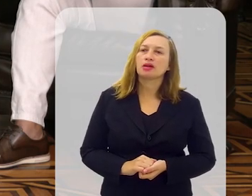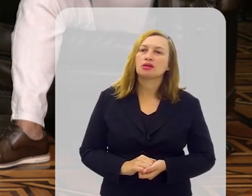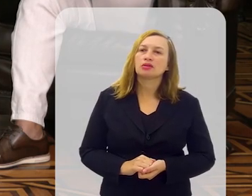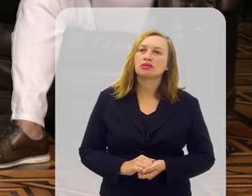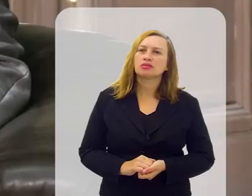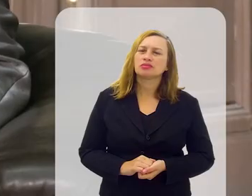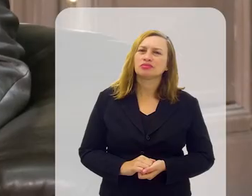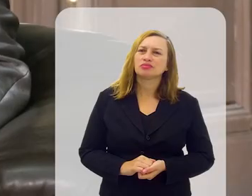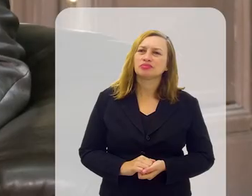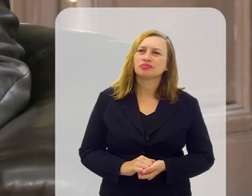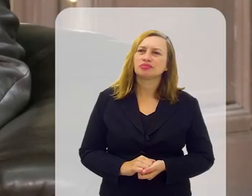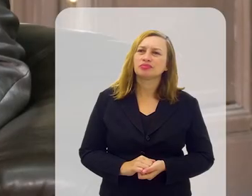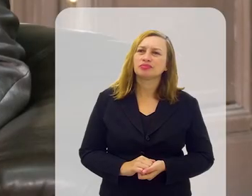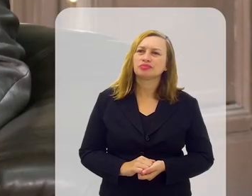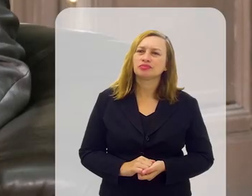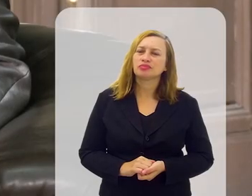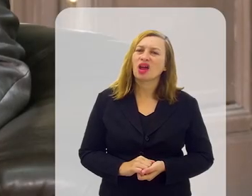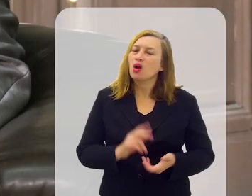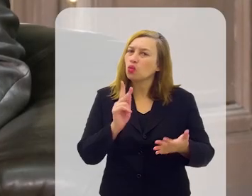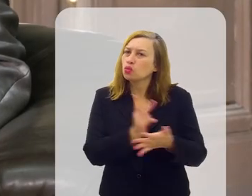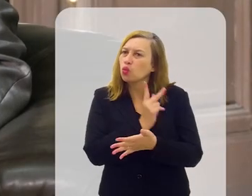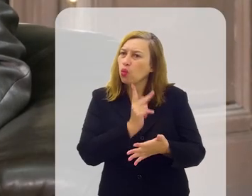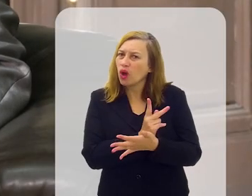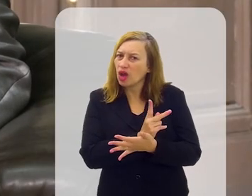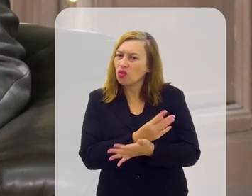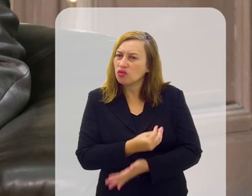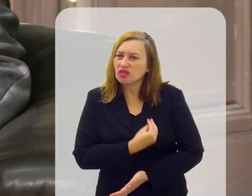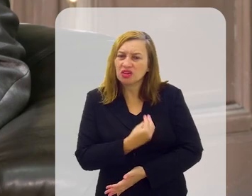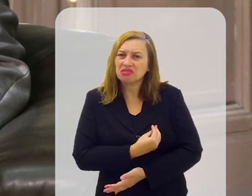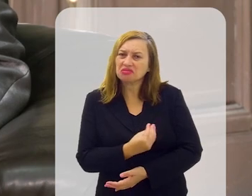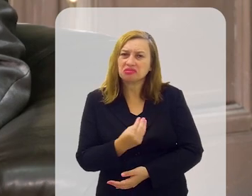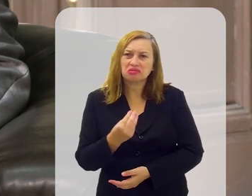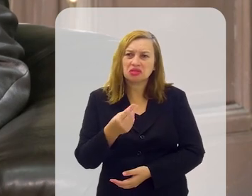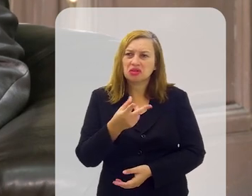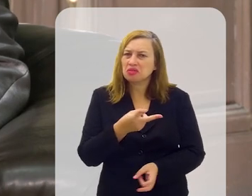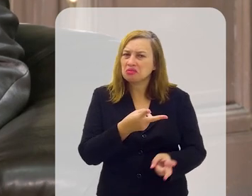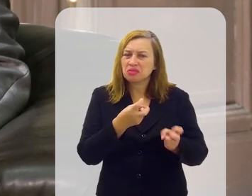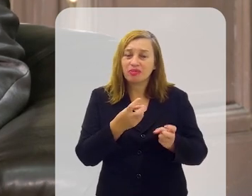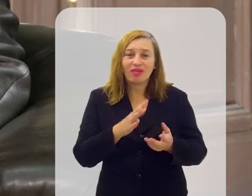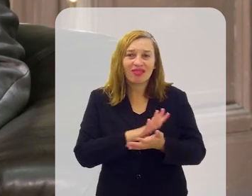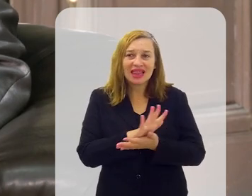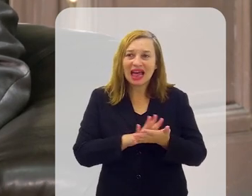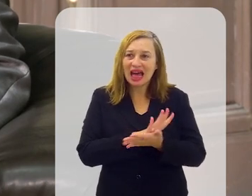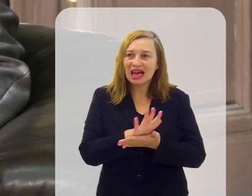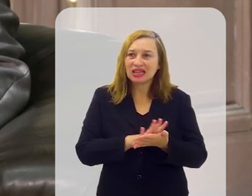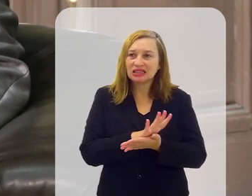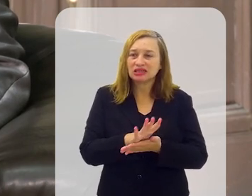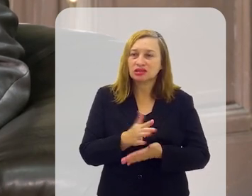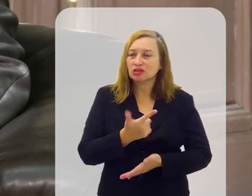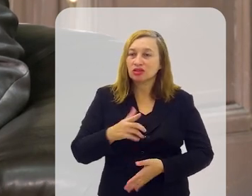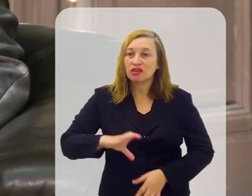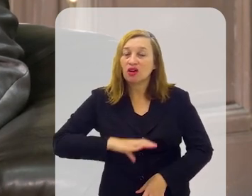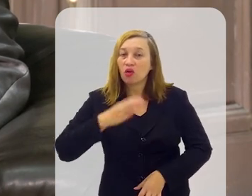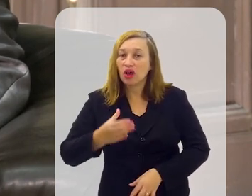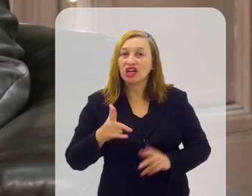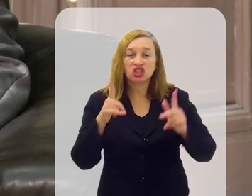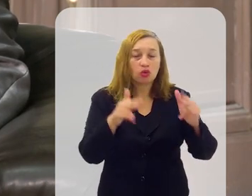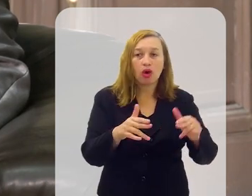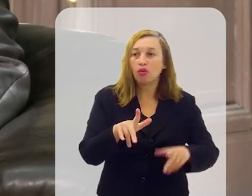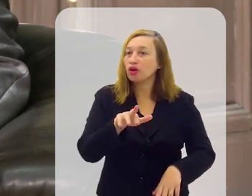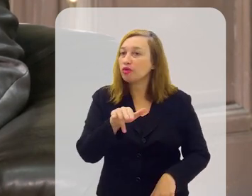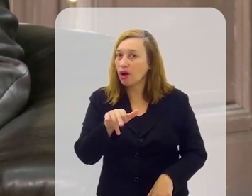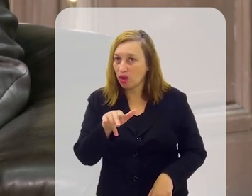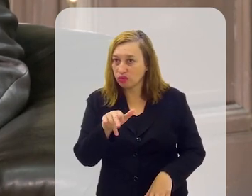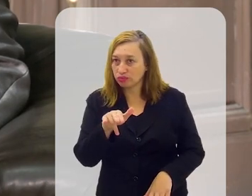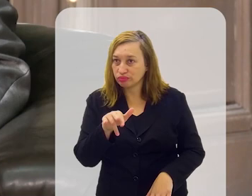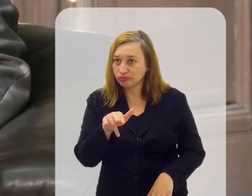ele ali estava num erro, né? Vivendo um erro e não percebeu. Não percebeu. Só pelo fato de não ter tido a coragem que o irmão teve.